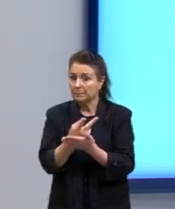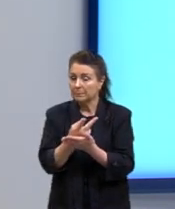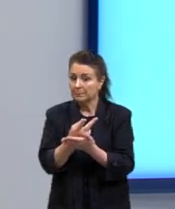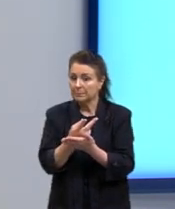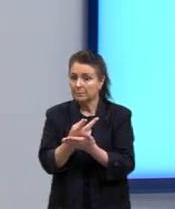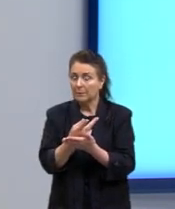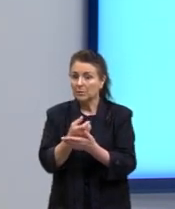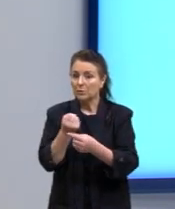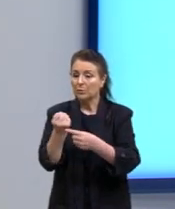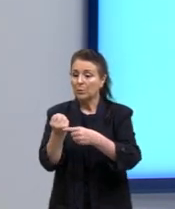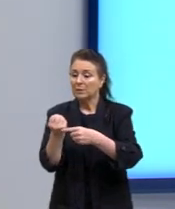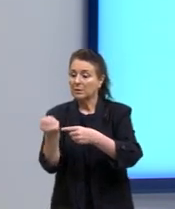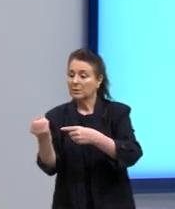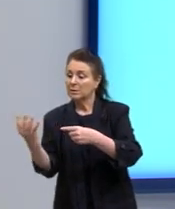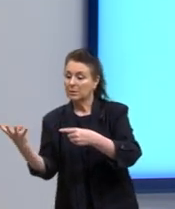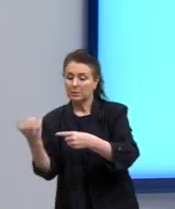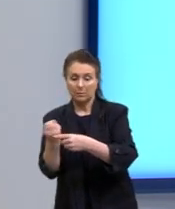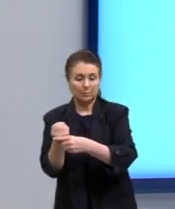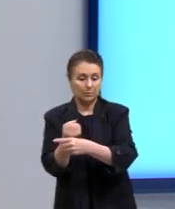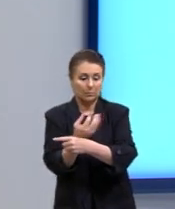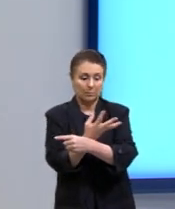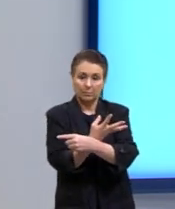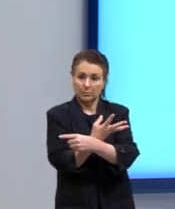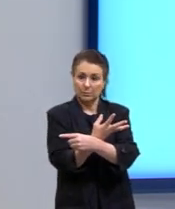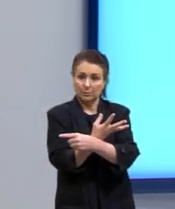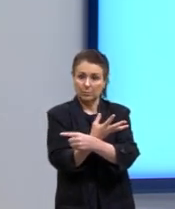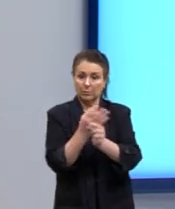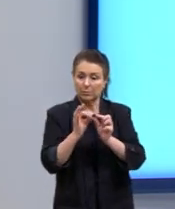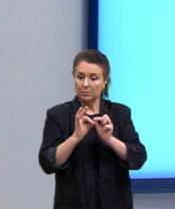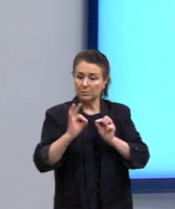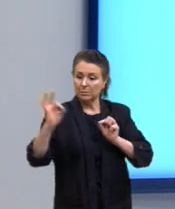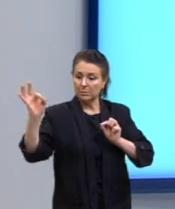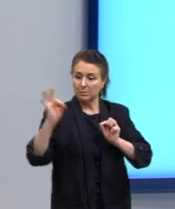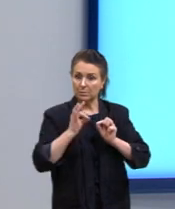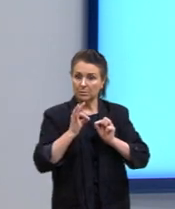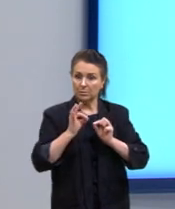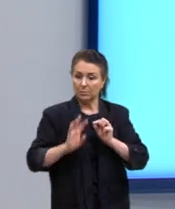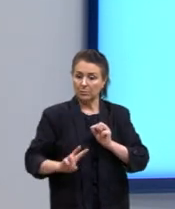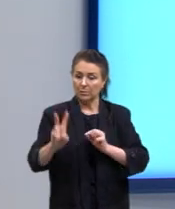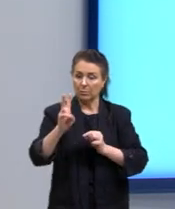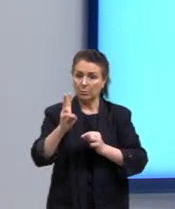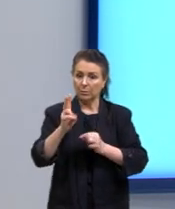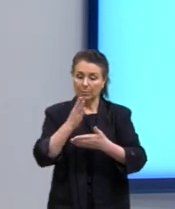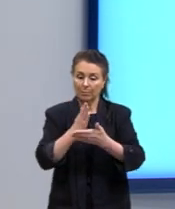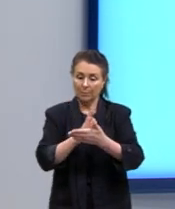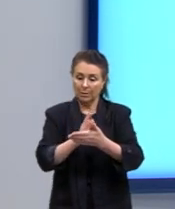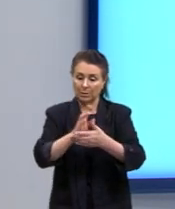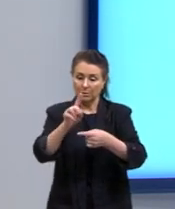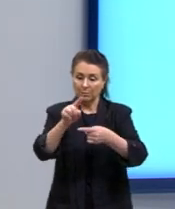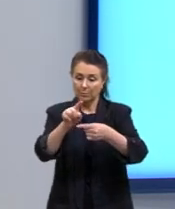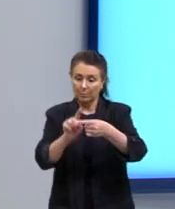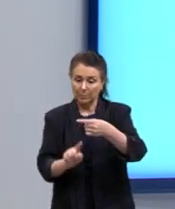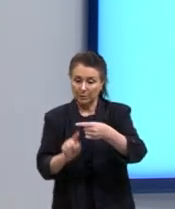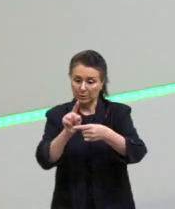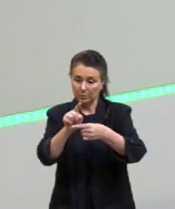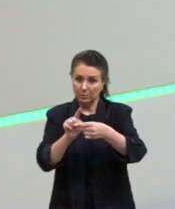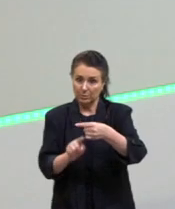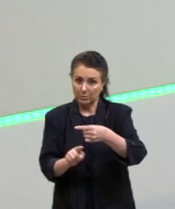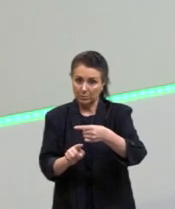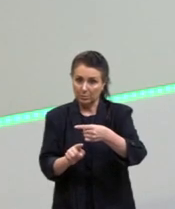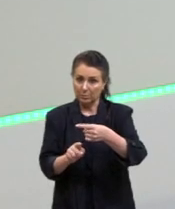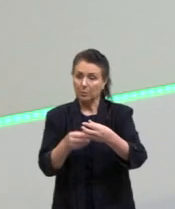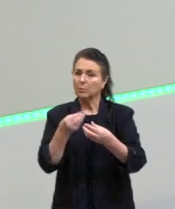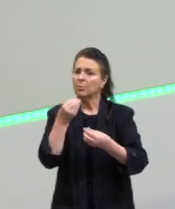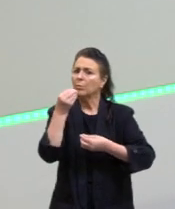distribuições aí onde fica muito distante o valor da Média da mediana Mas como que a gente faz